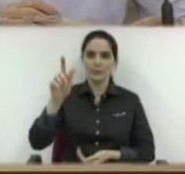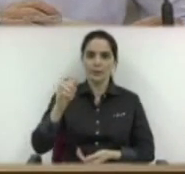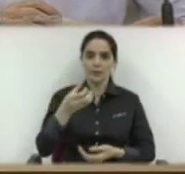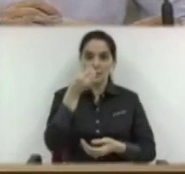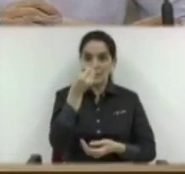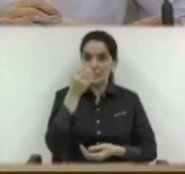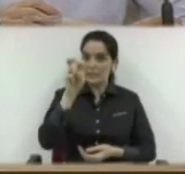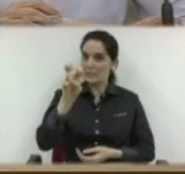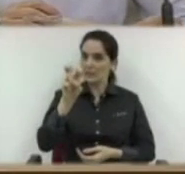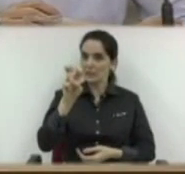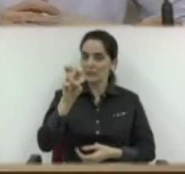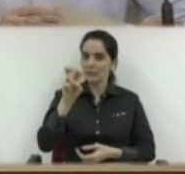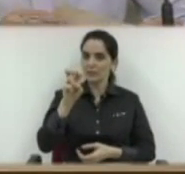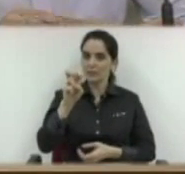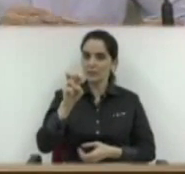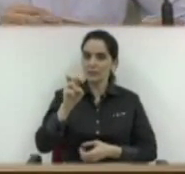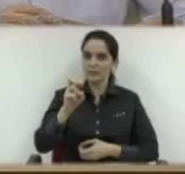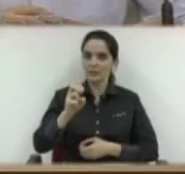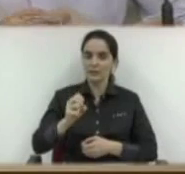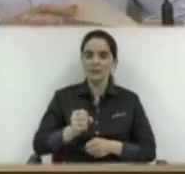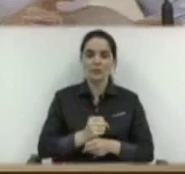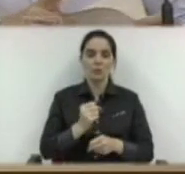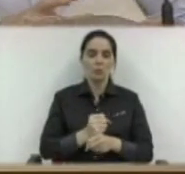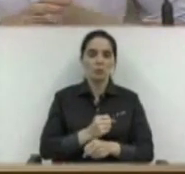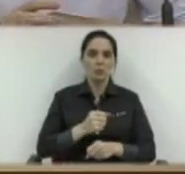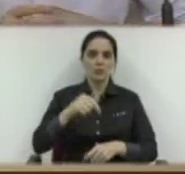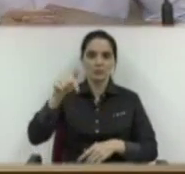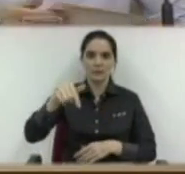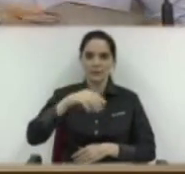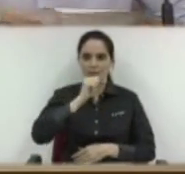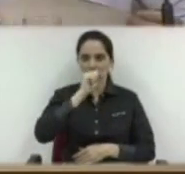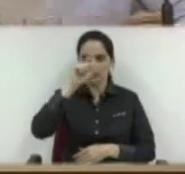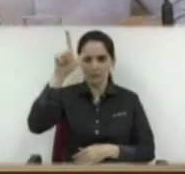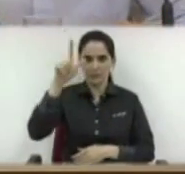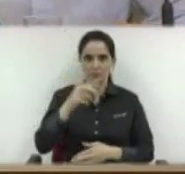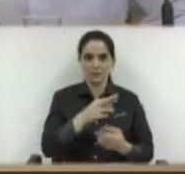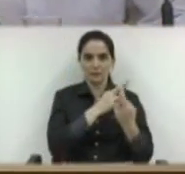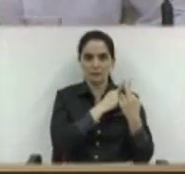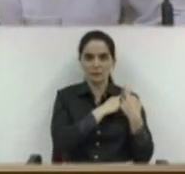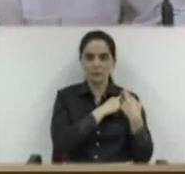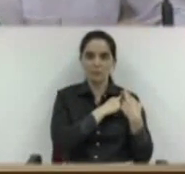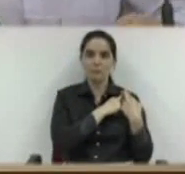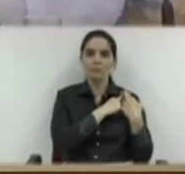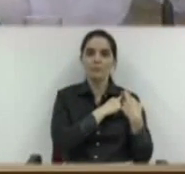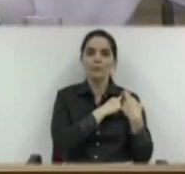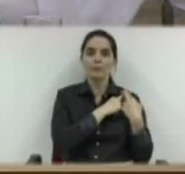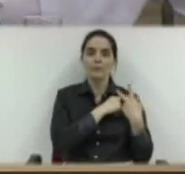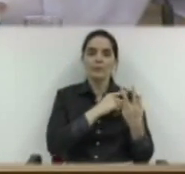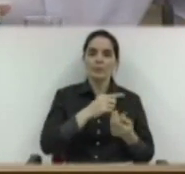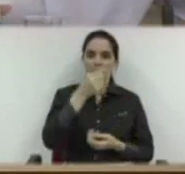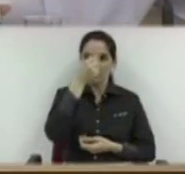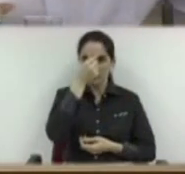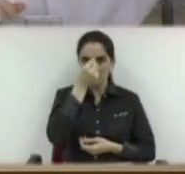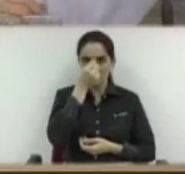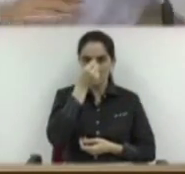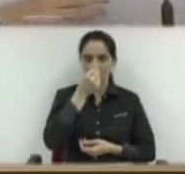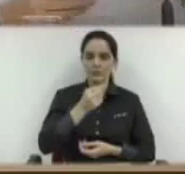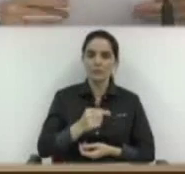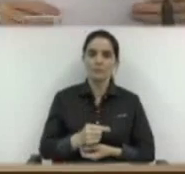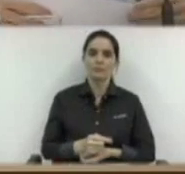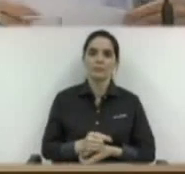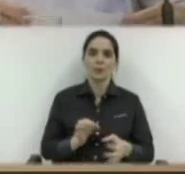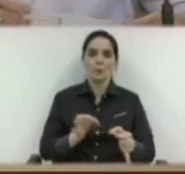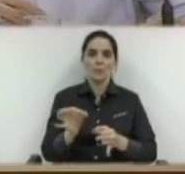de relevante atuação no município de Limeira. Autor, vereador Jorge de Freitas. Projeto de lei número